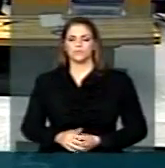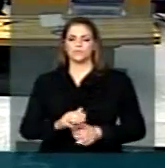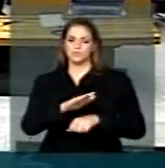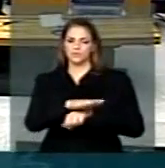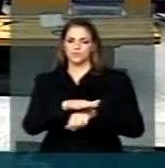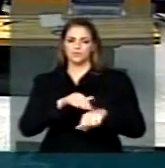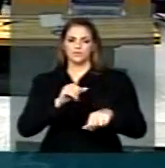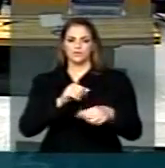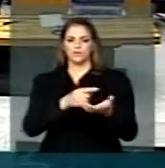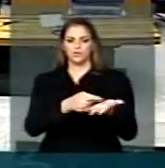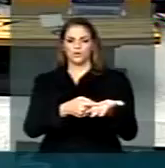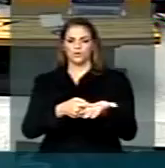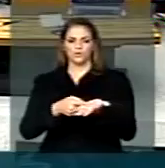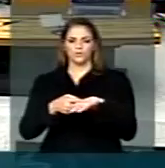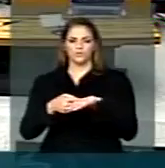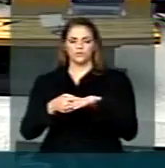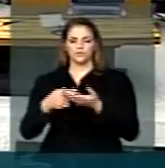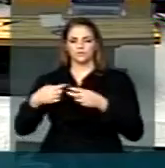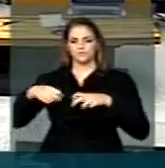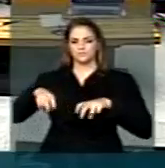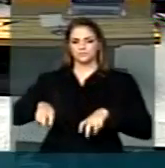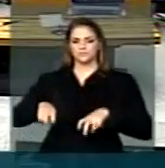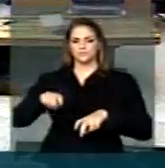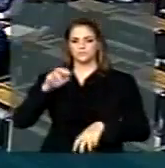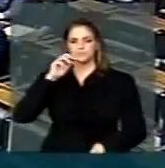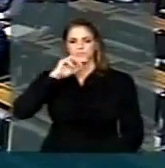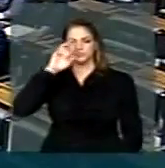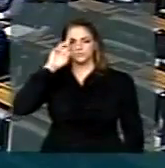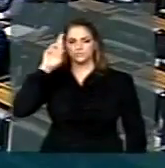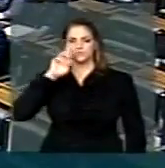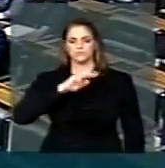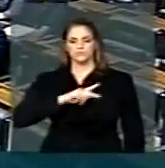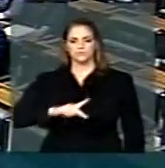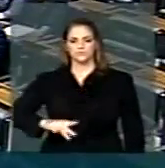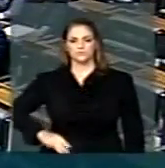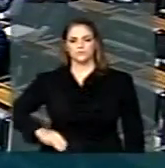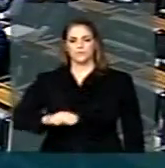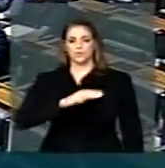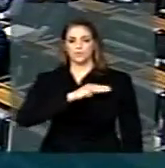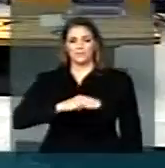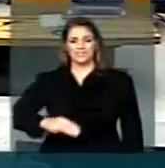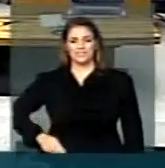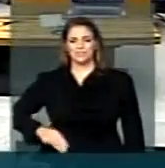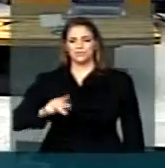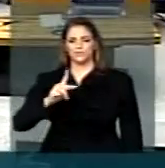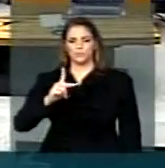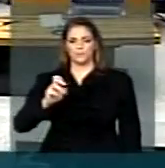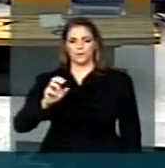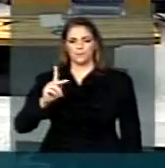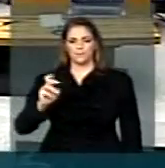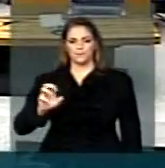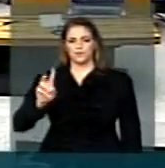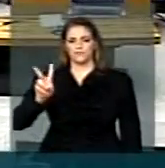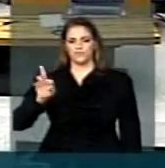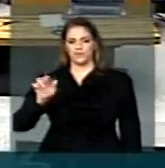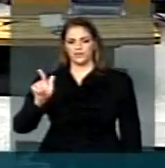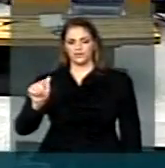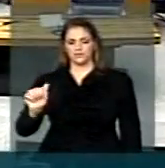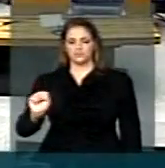mesa, excelentíssimo senhor ministro Pepe Vargas, dos Direitos